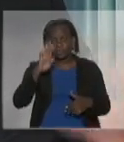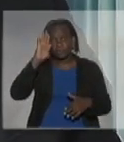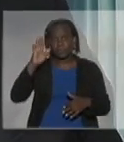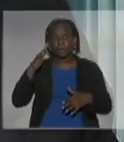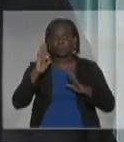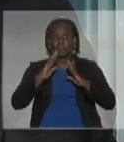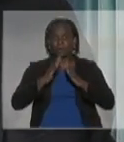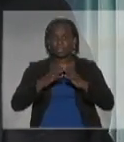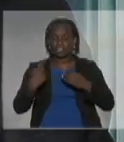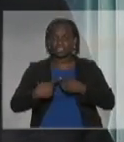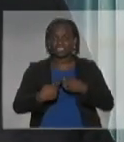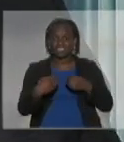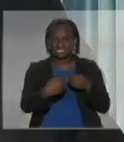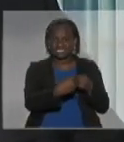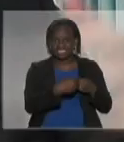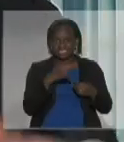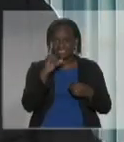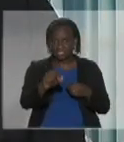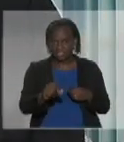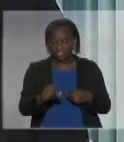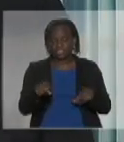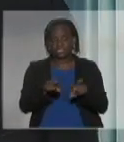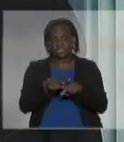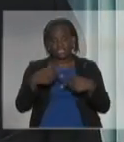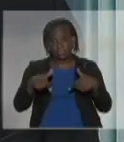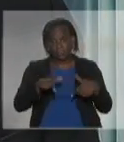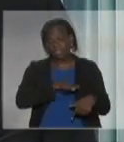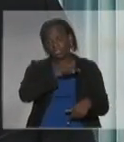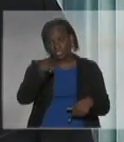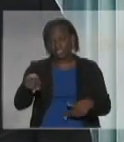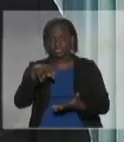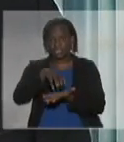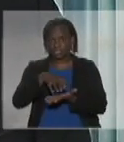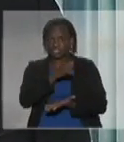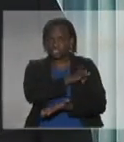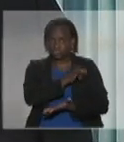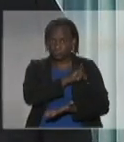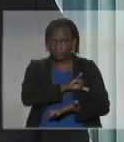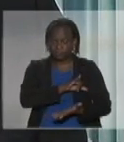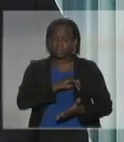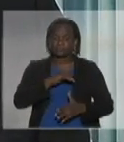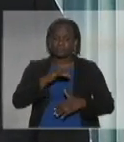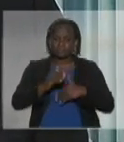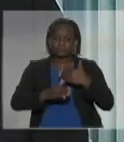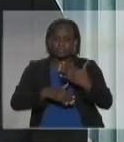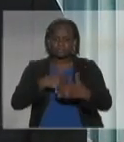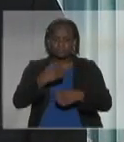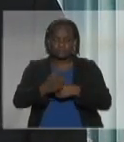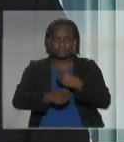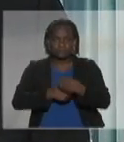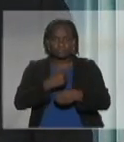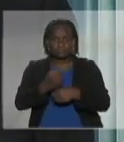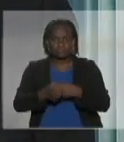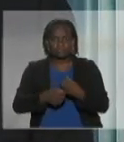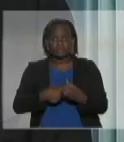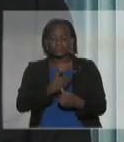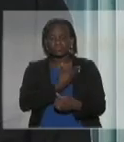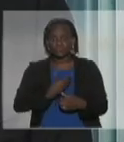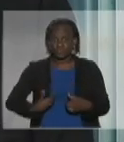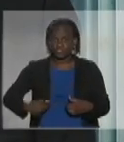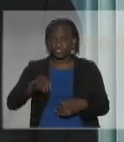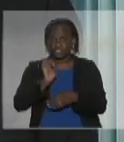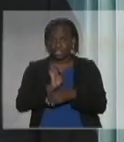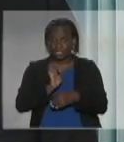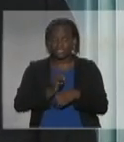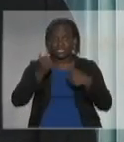aqueles que moravam na periferia e trabalhavam no centro. Com o passar dos anos, o